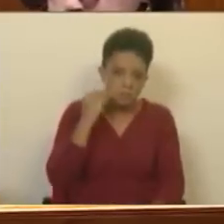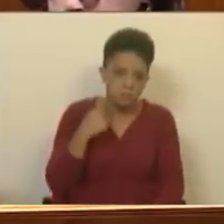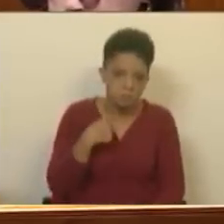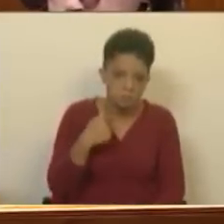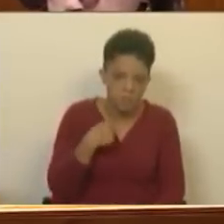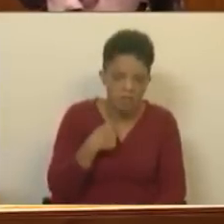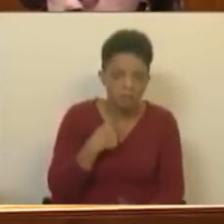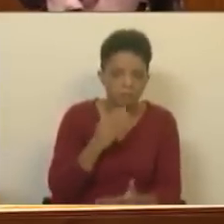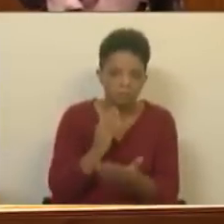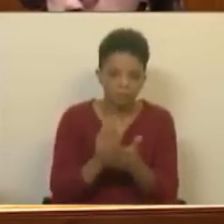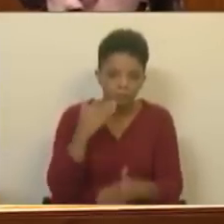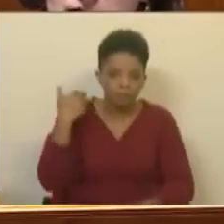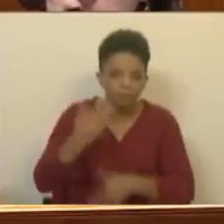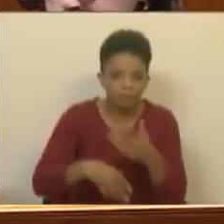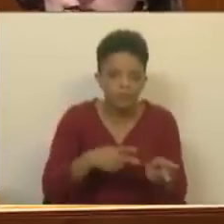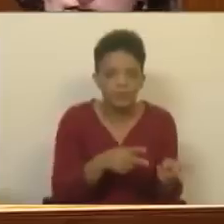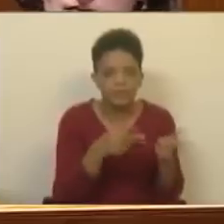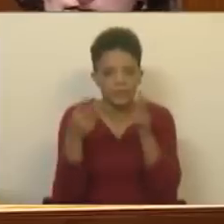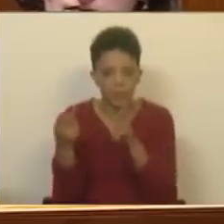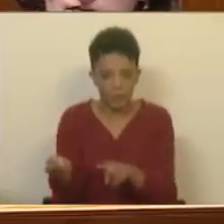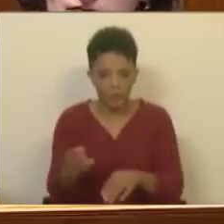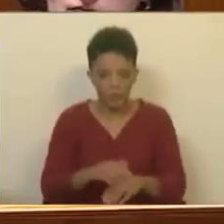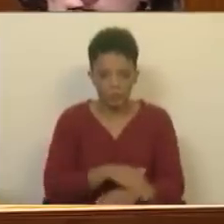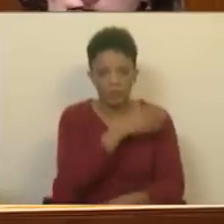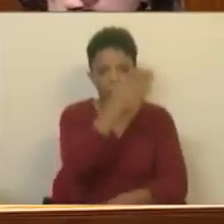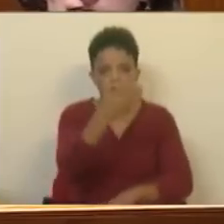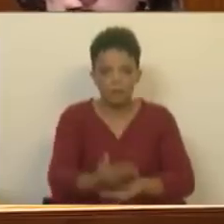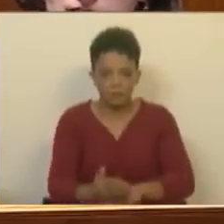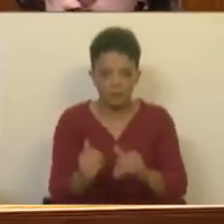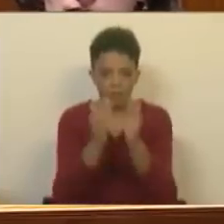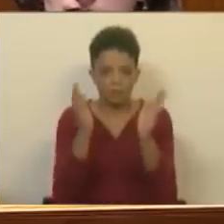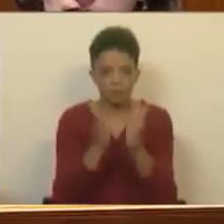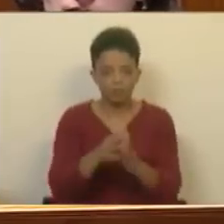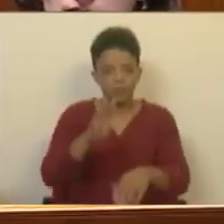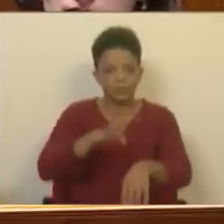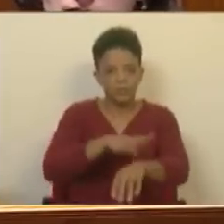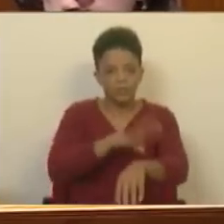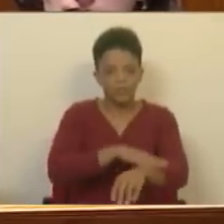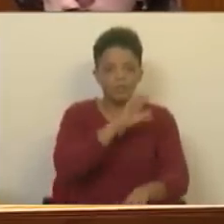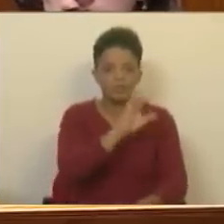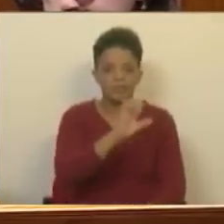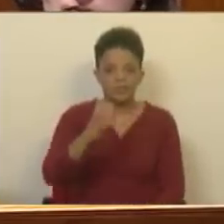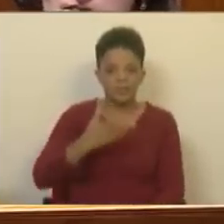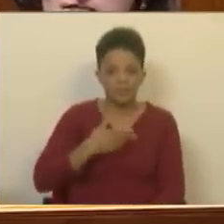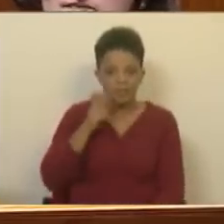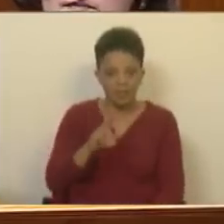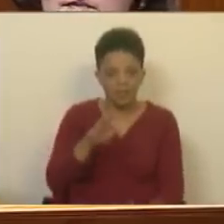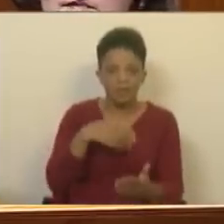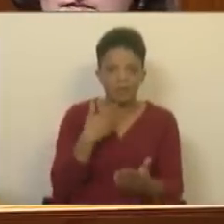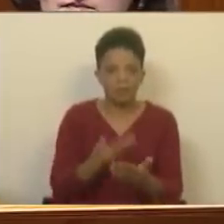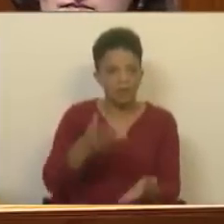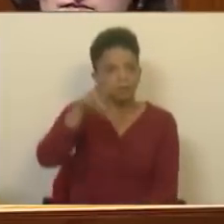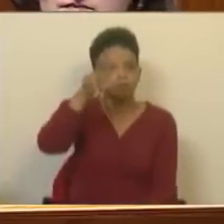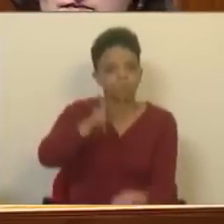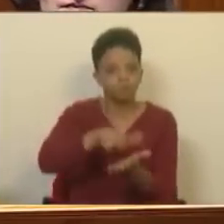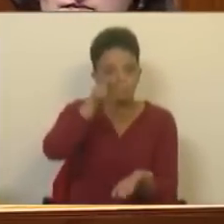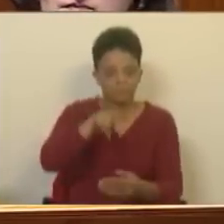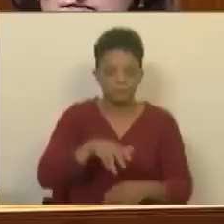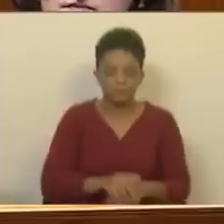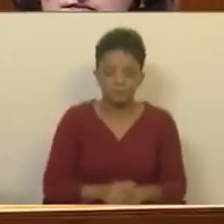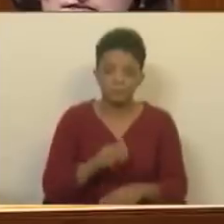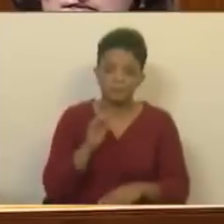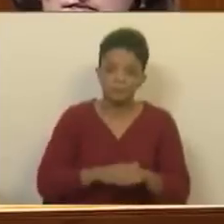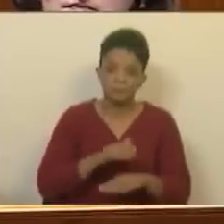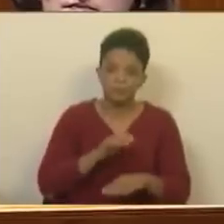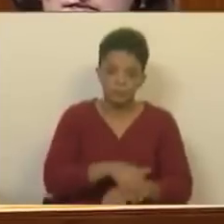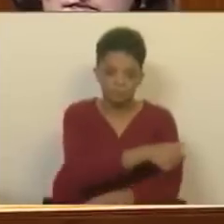será um processo transitório até todos os dirigentes da CDR serem legitimados por